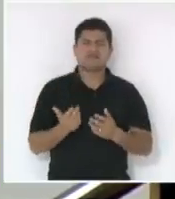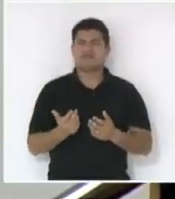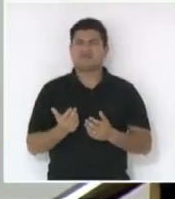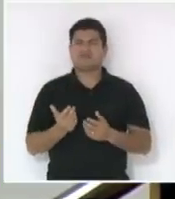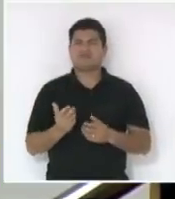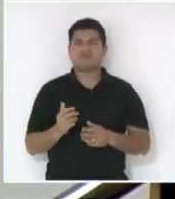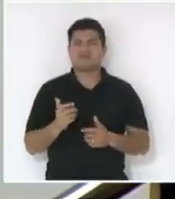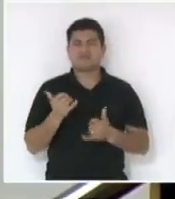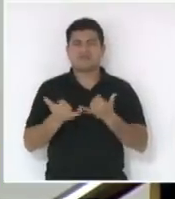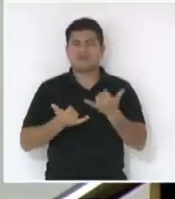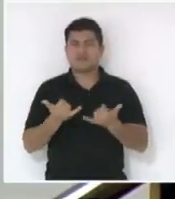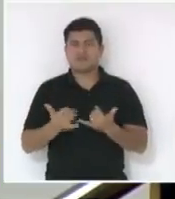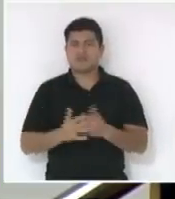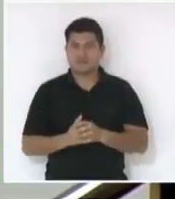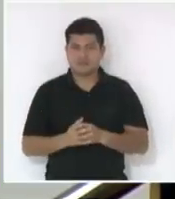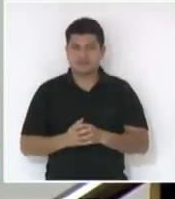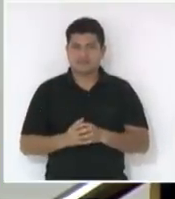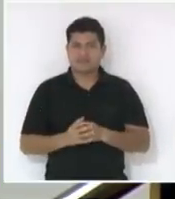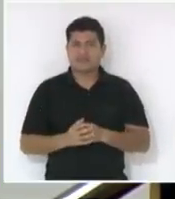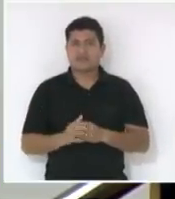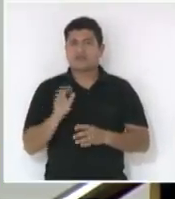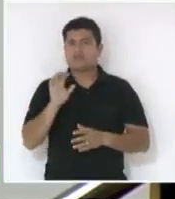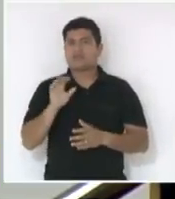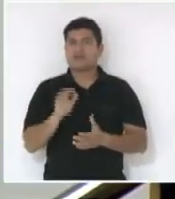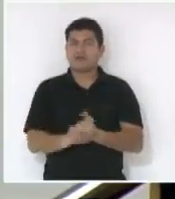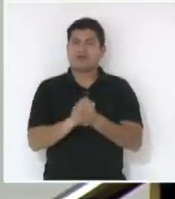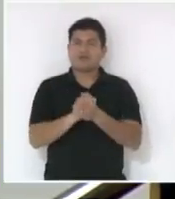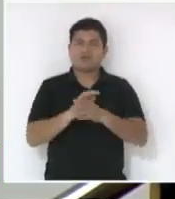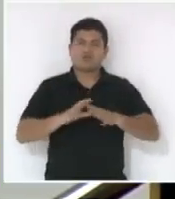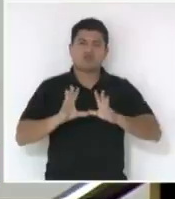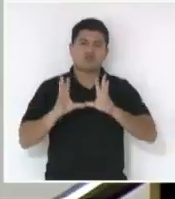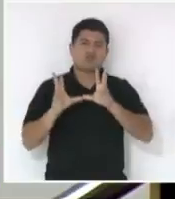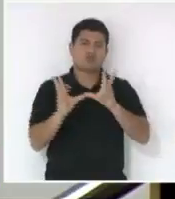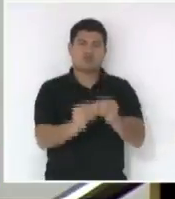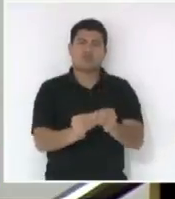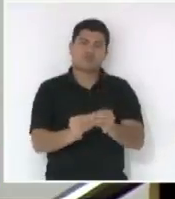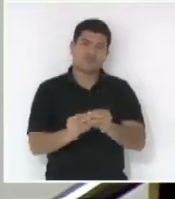Mas, fique aqui meu cumprimento a todos.